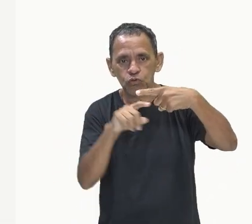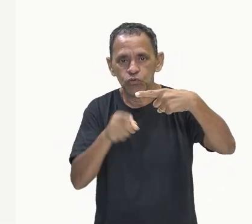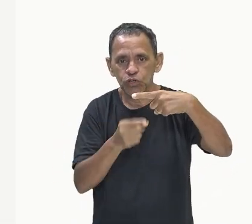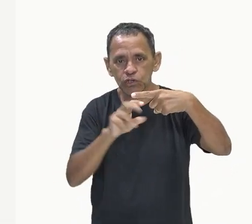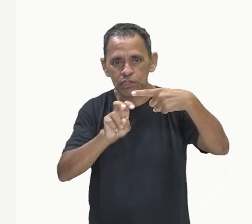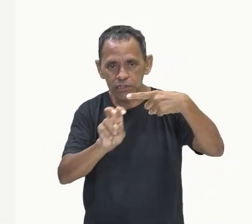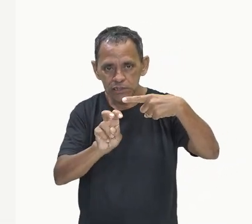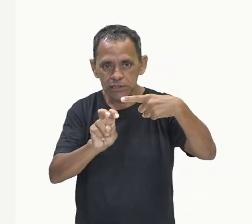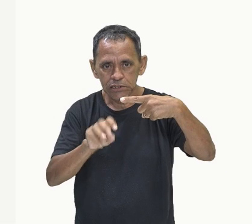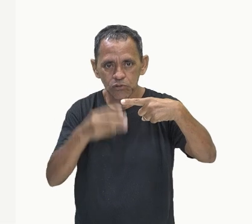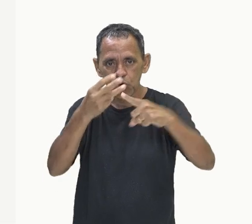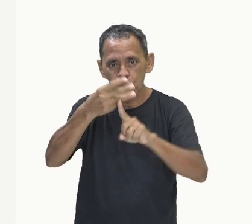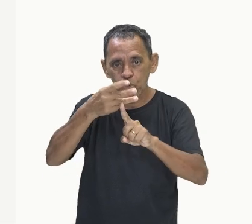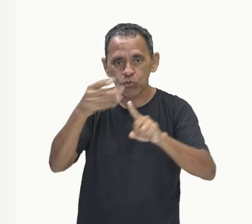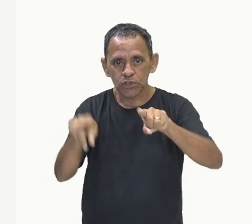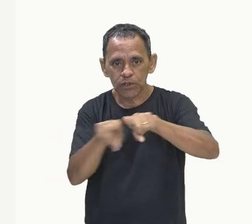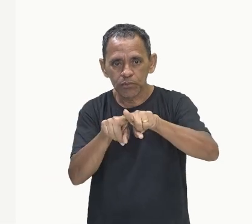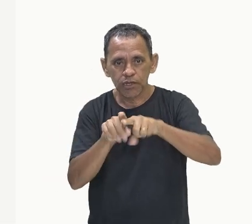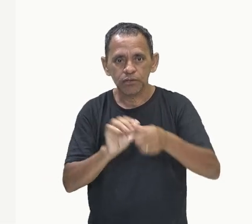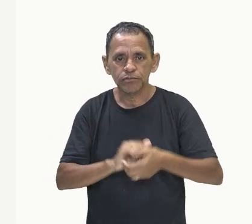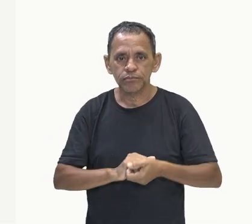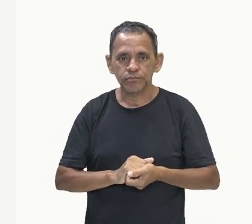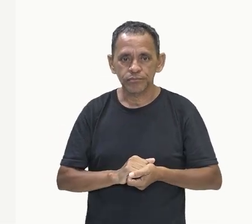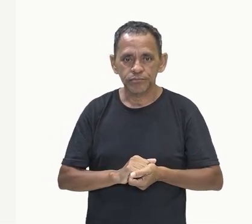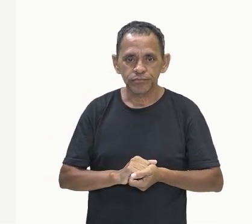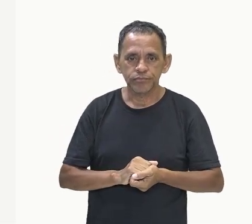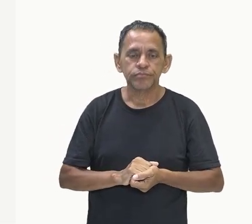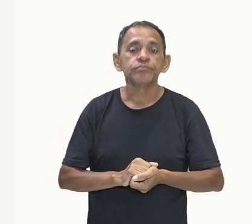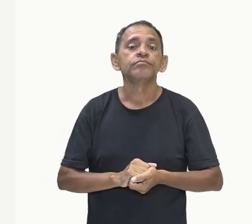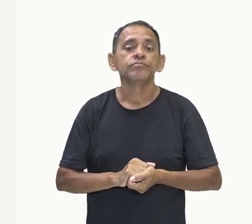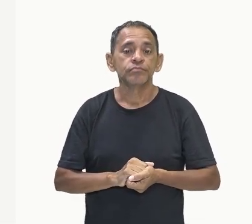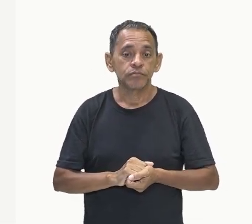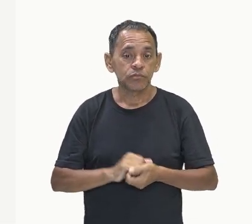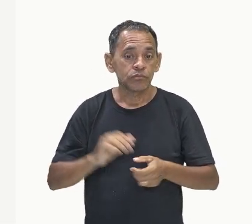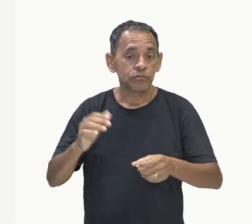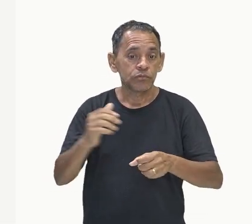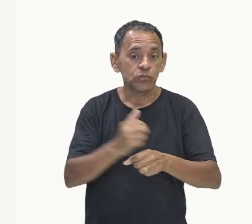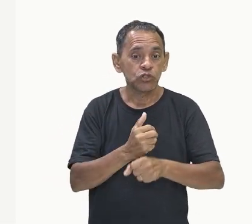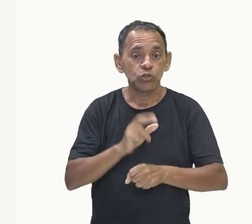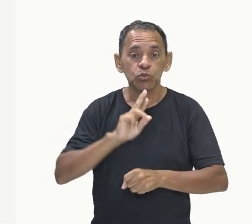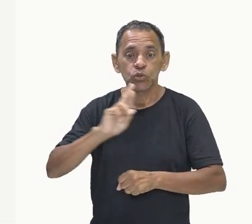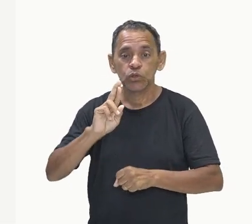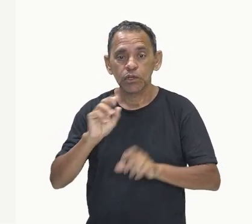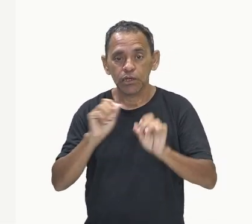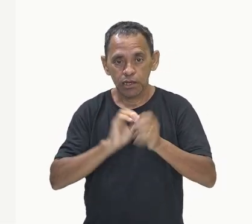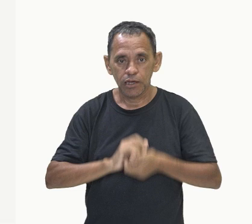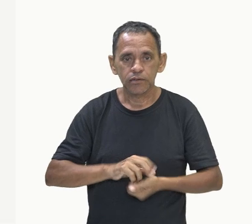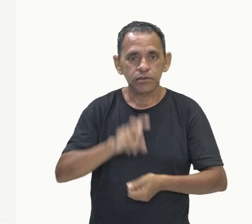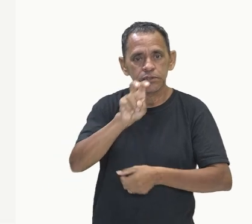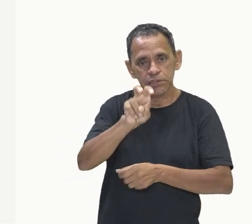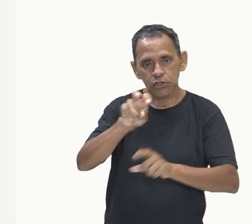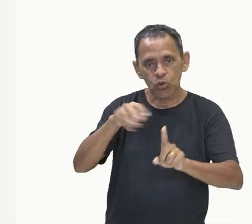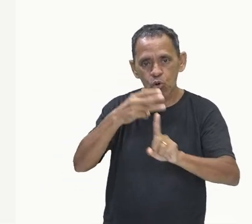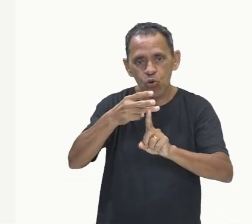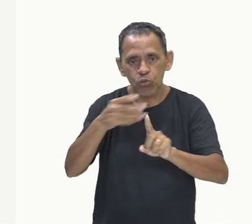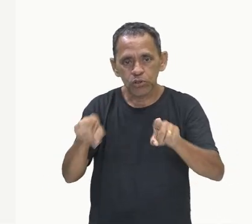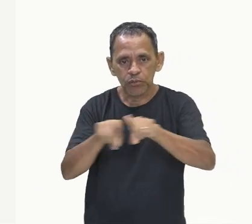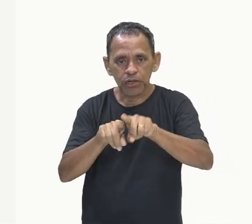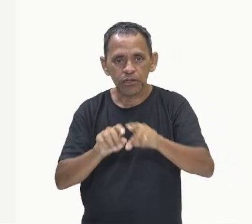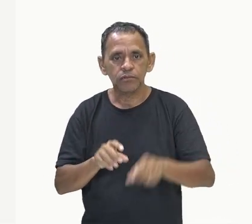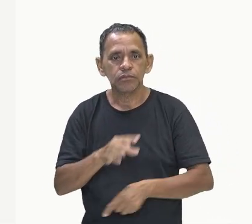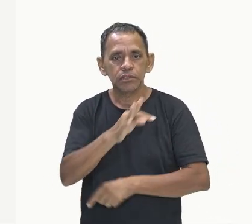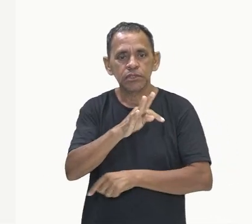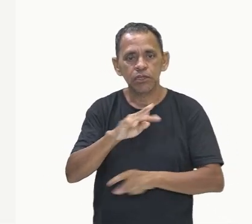7,5 dividido por 1,5 é 5. Então fica 5 ao cubo. T ao quadrado igual a 5 ao cubo. T ao quadrado é